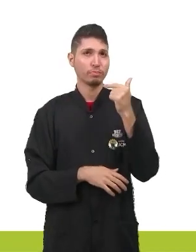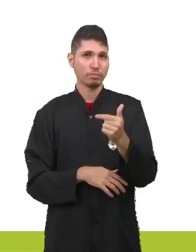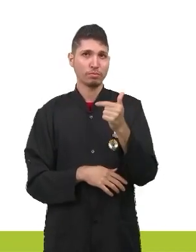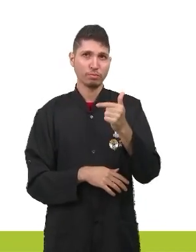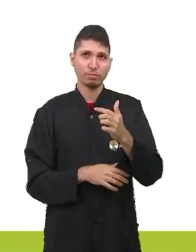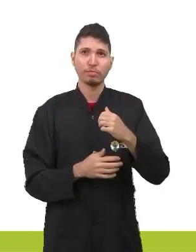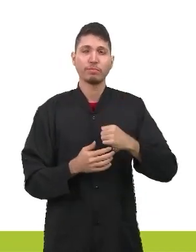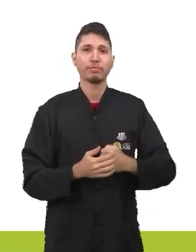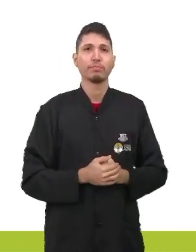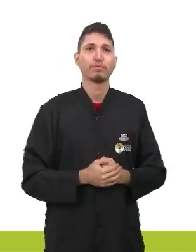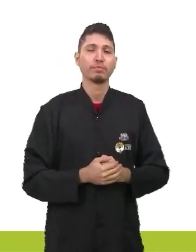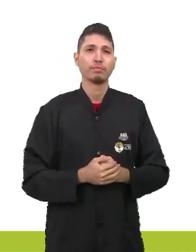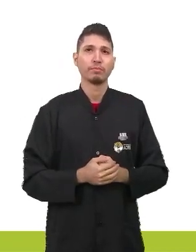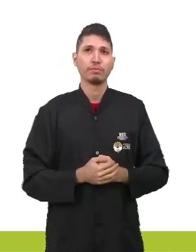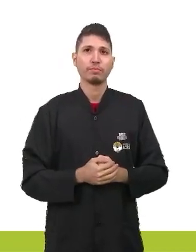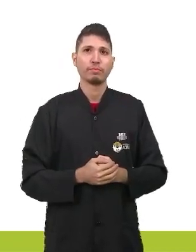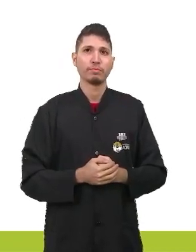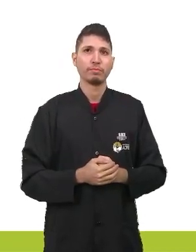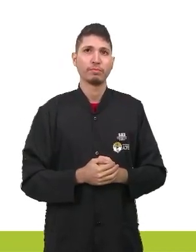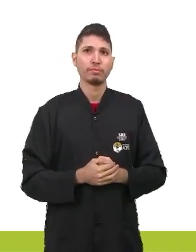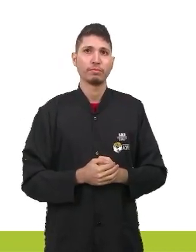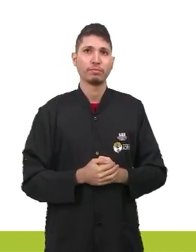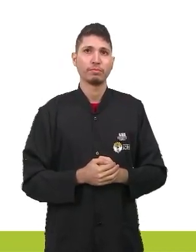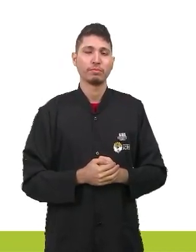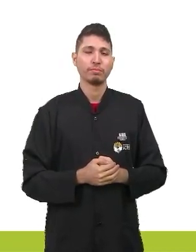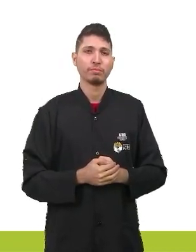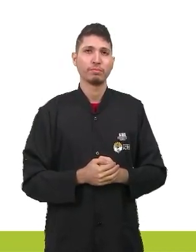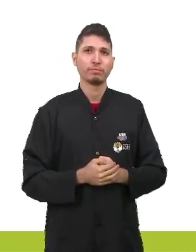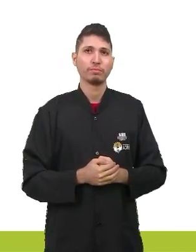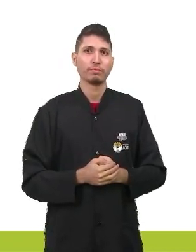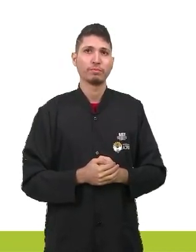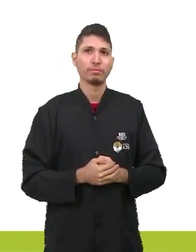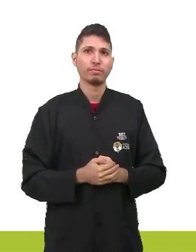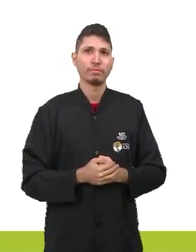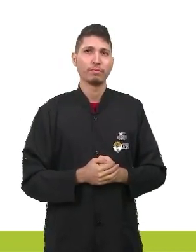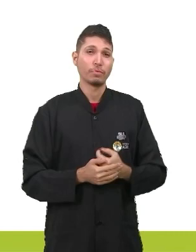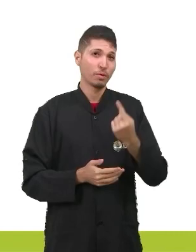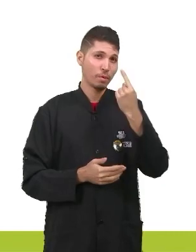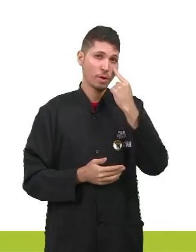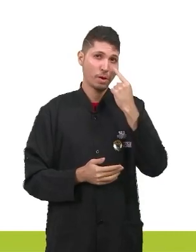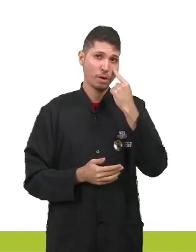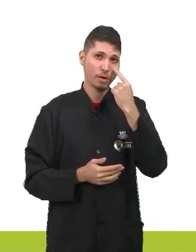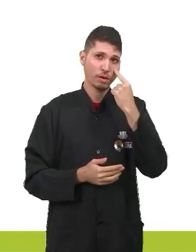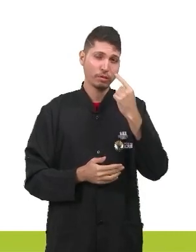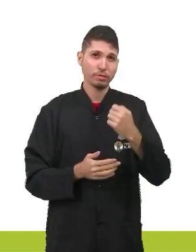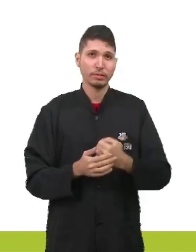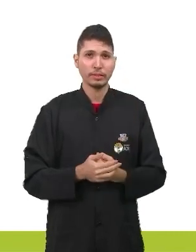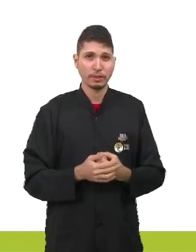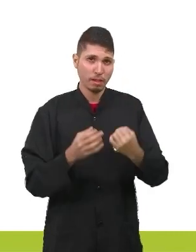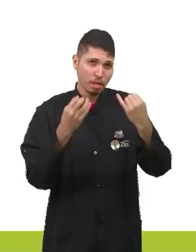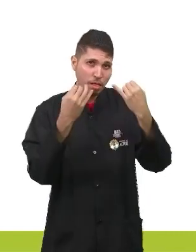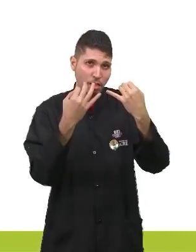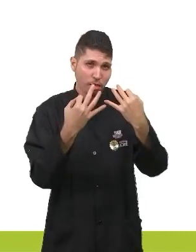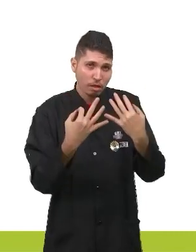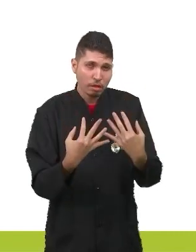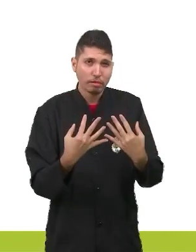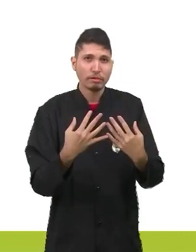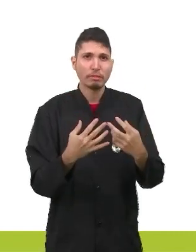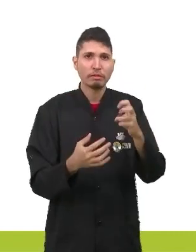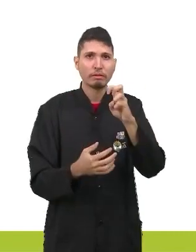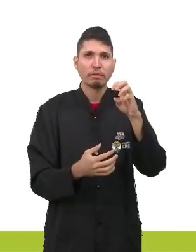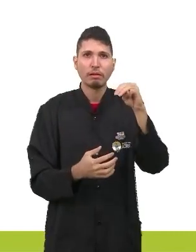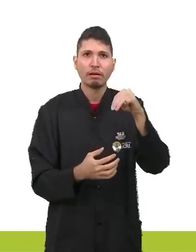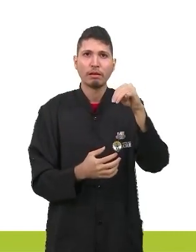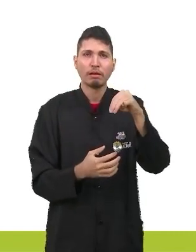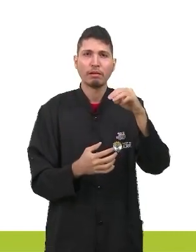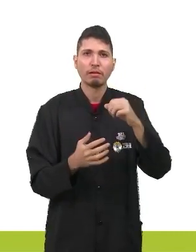diz o seguinte, ó, direto para o comando da questão. Dá uma olhadinha no comando da questão aqui, ó. Ele está dizendo para a gente que em 5 minutos de atividade